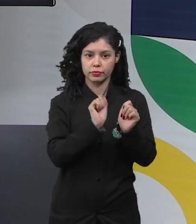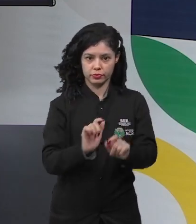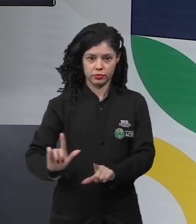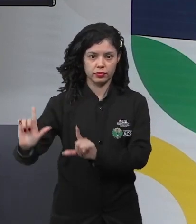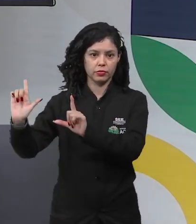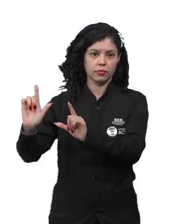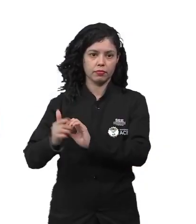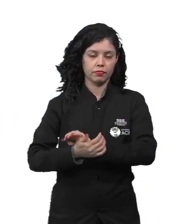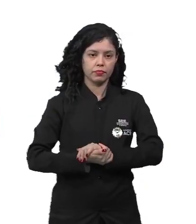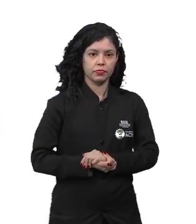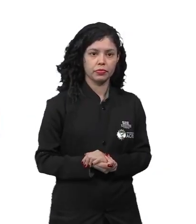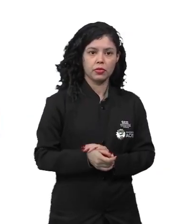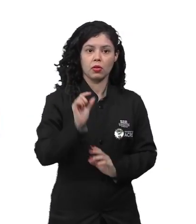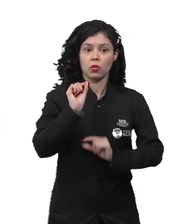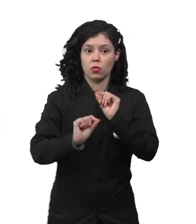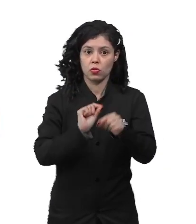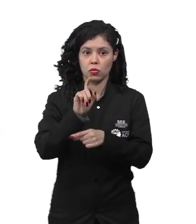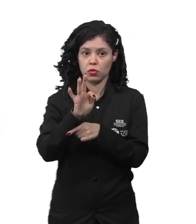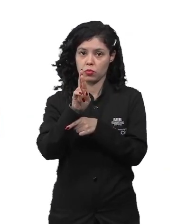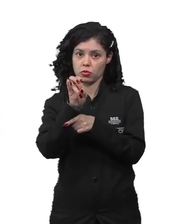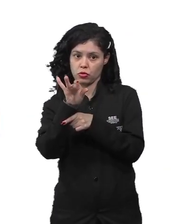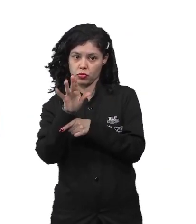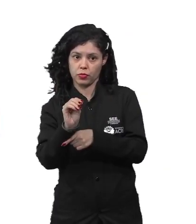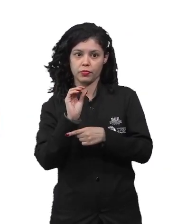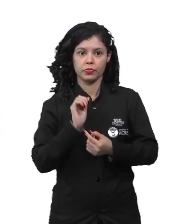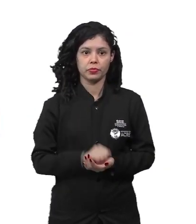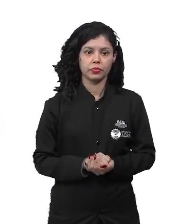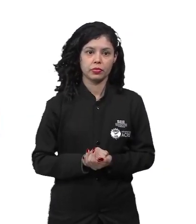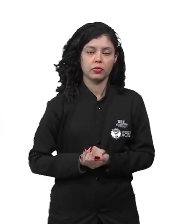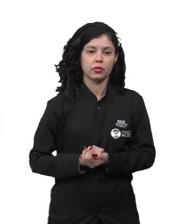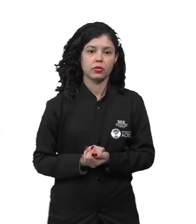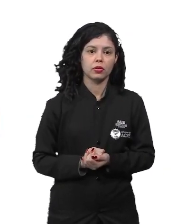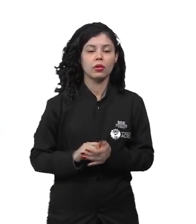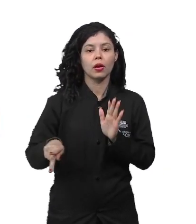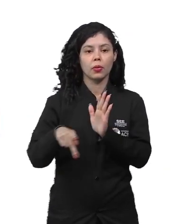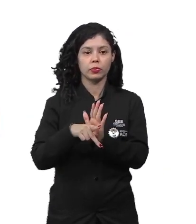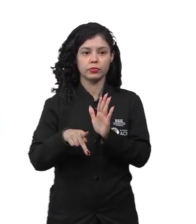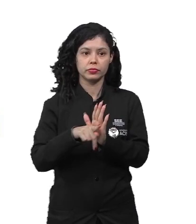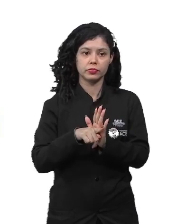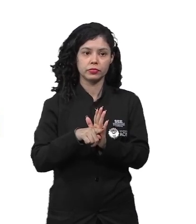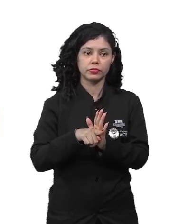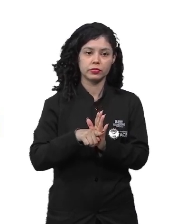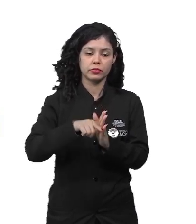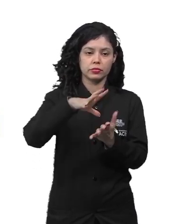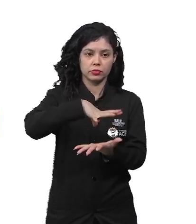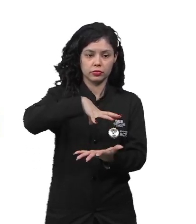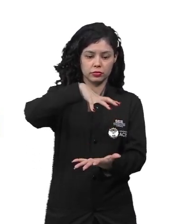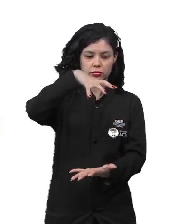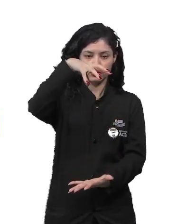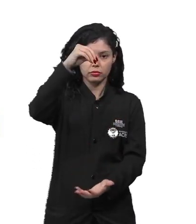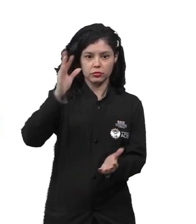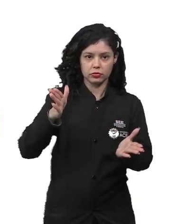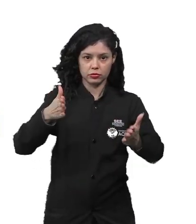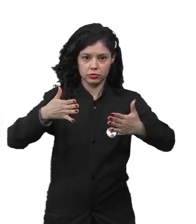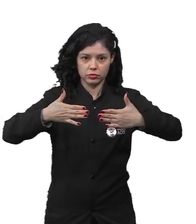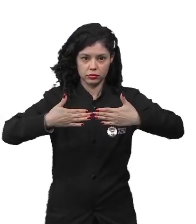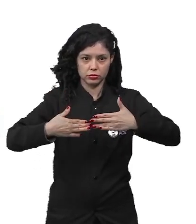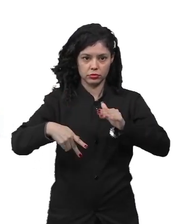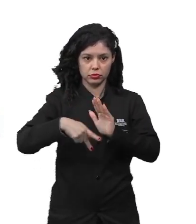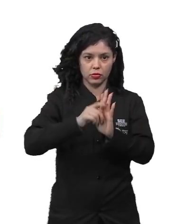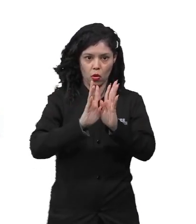pessoal, o que é um biodigestor? Um biodigestor, ele é um recipiente fechado